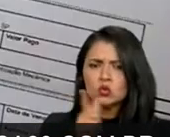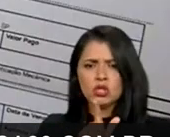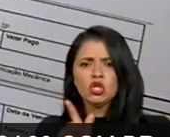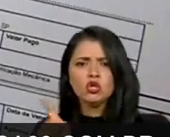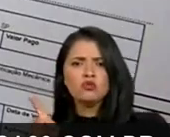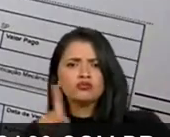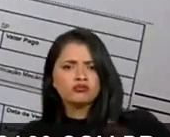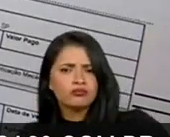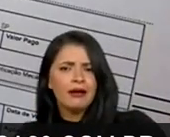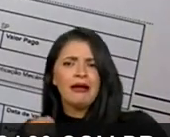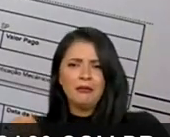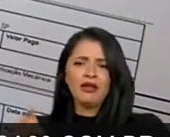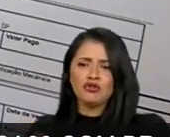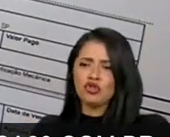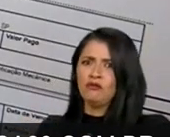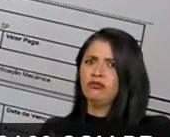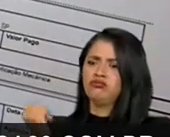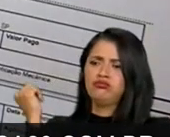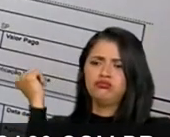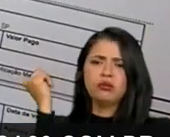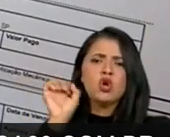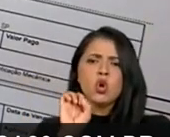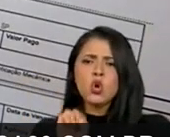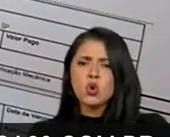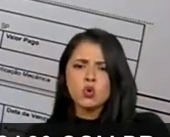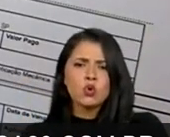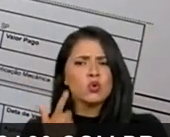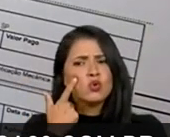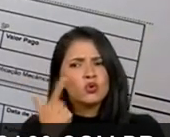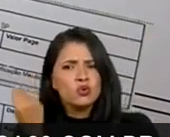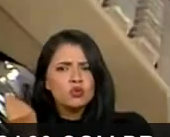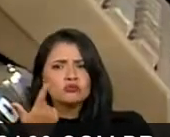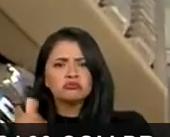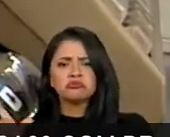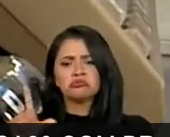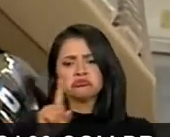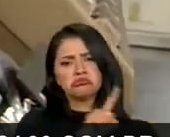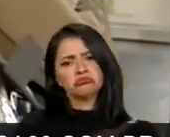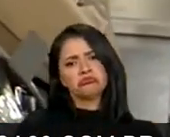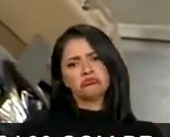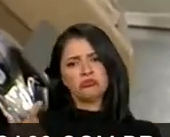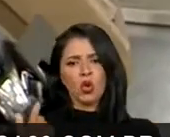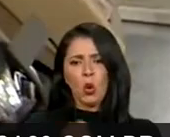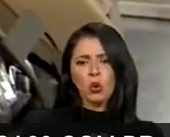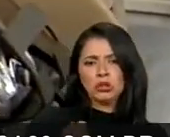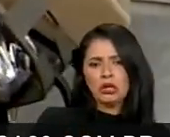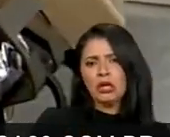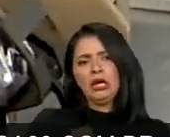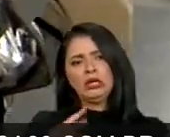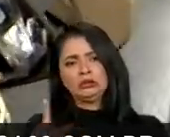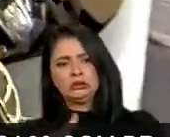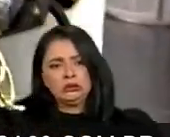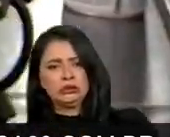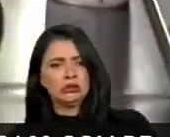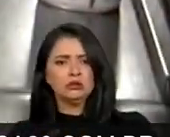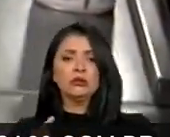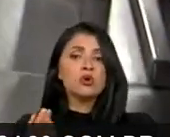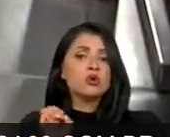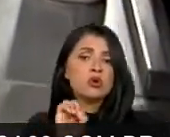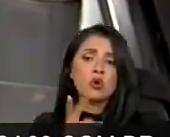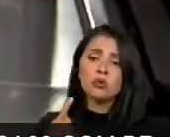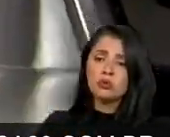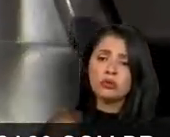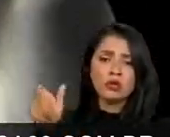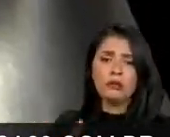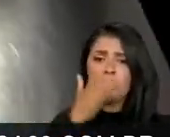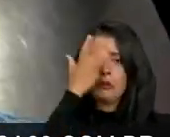ou uma dívida muito elevada, o que inviabiliza qualquer tipo de contrato e de renegociação, ou porque essa